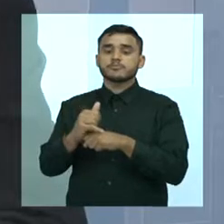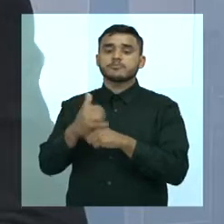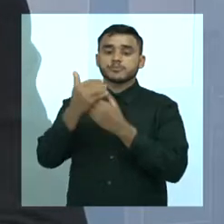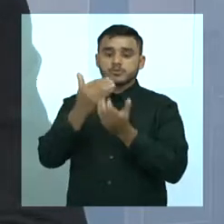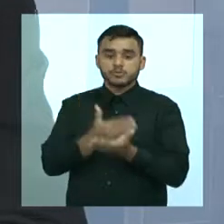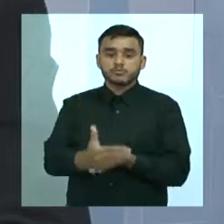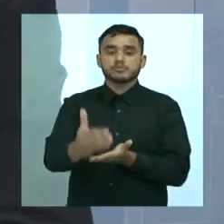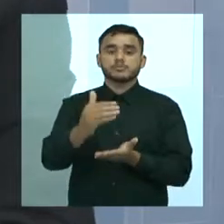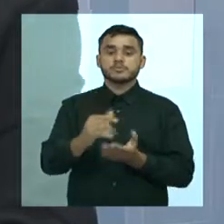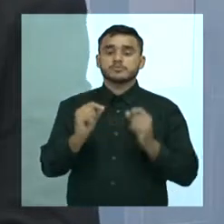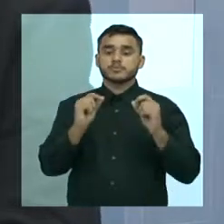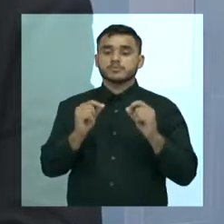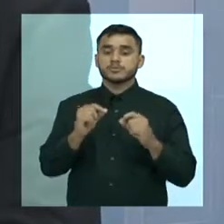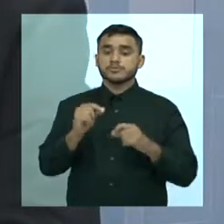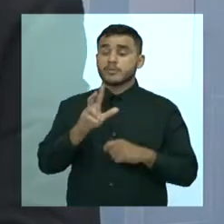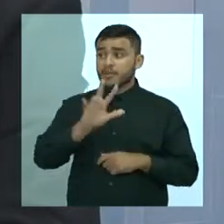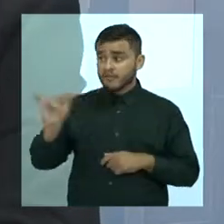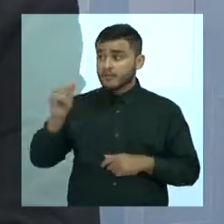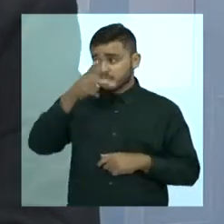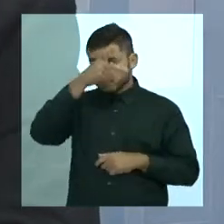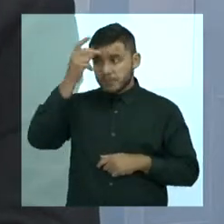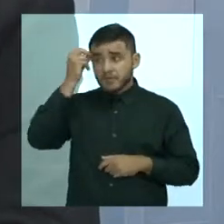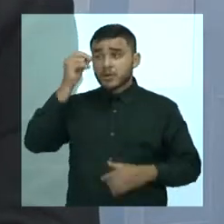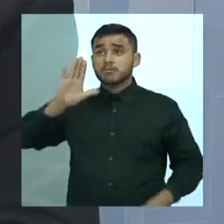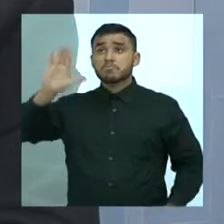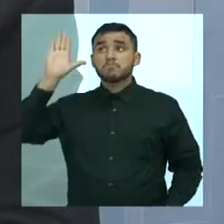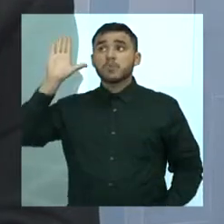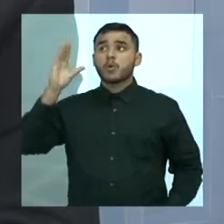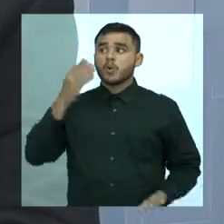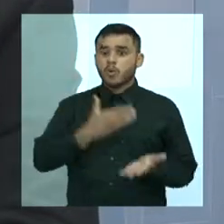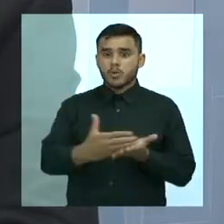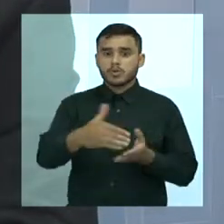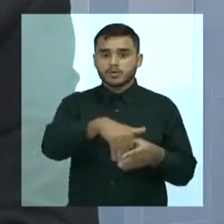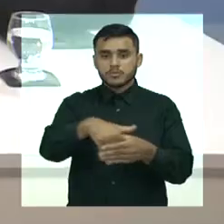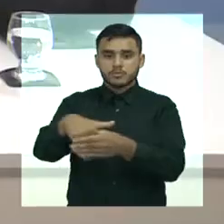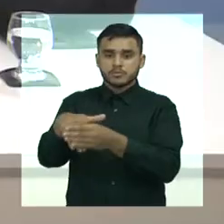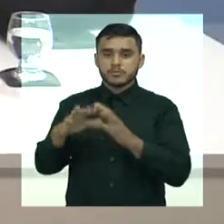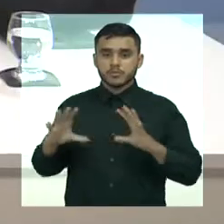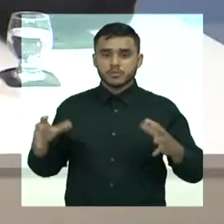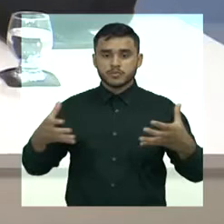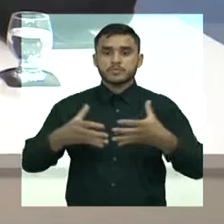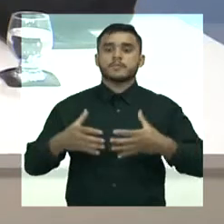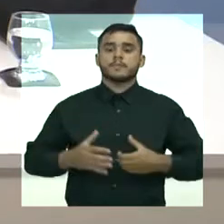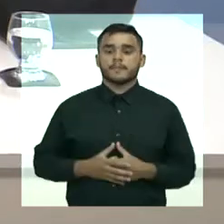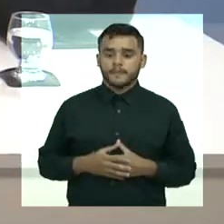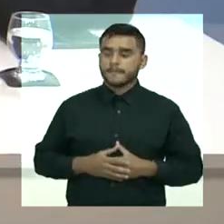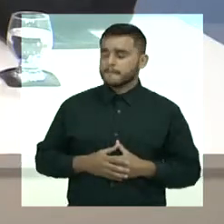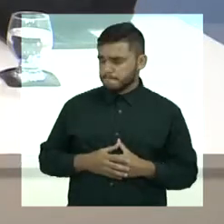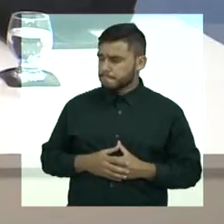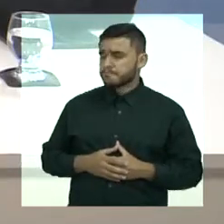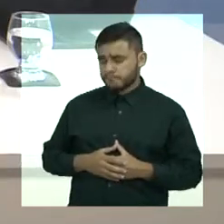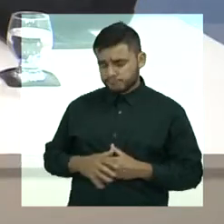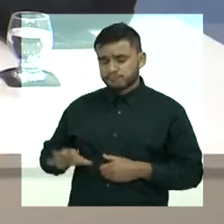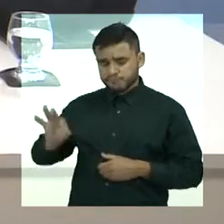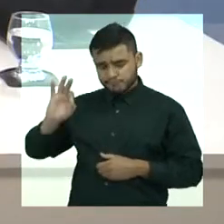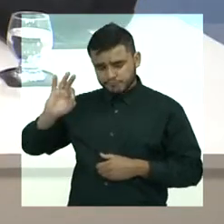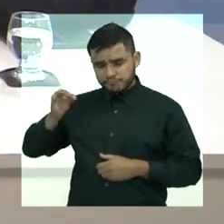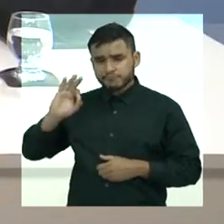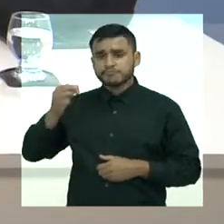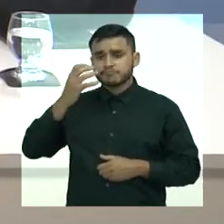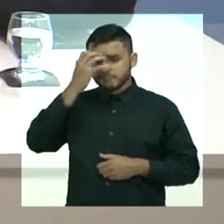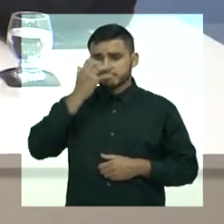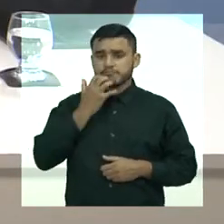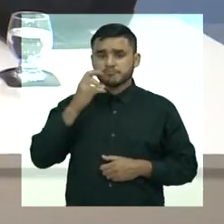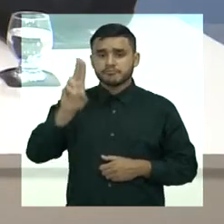Fortaleza. Esse é o meu ponto de vista pessoal. Um grupo está definido? Tá. Eu não tenho dúvida que